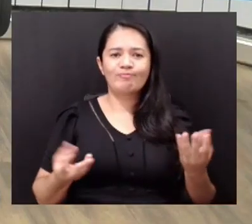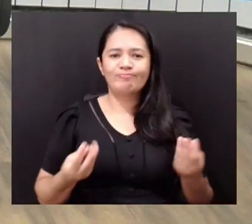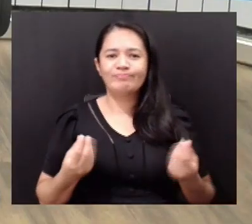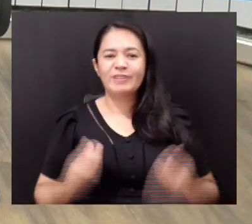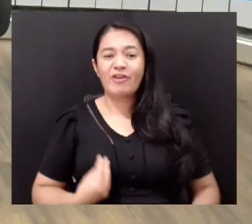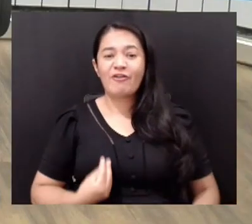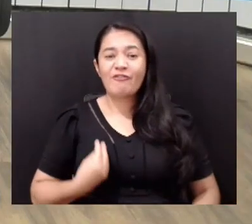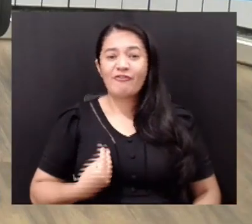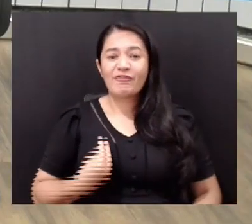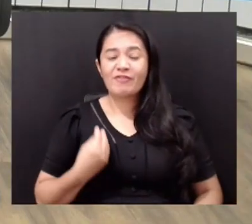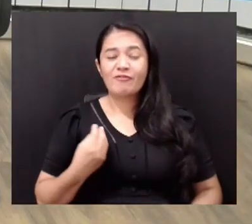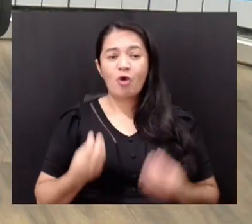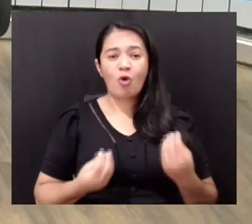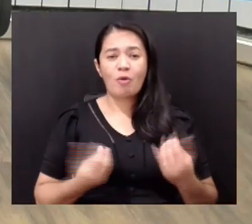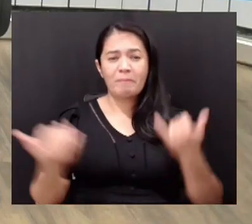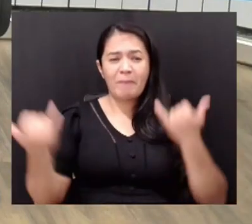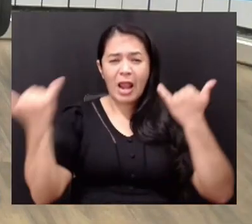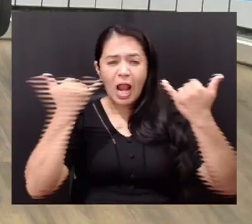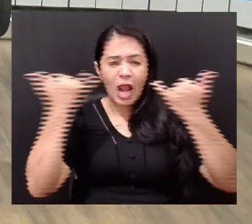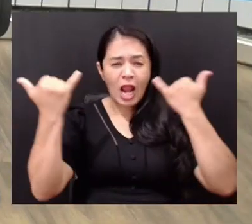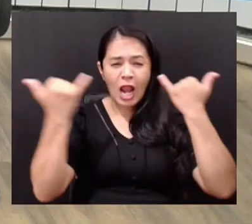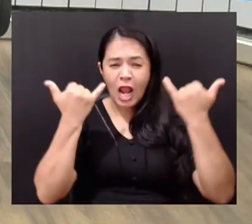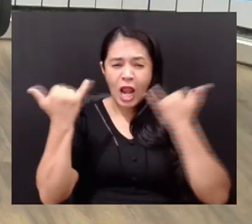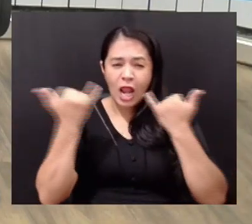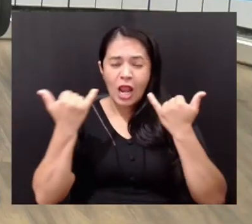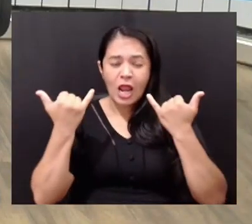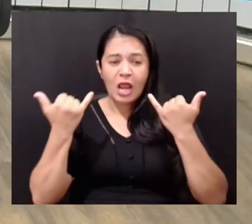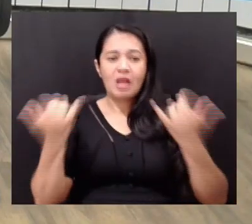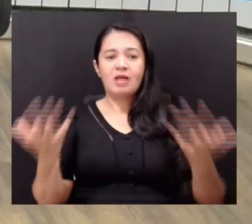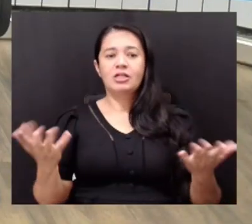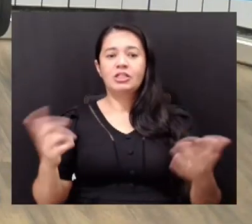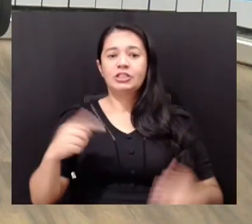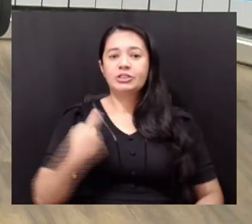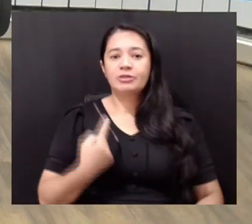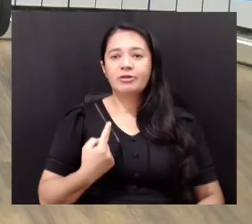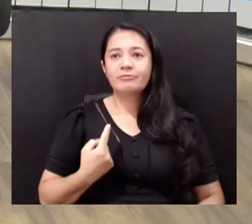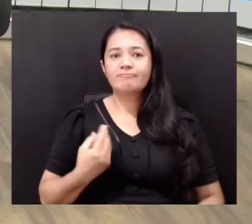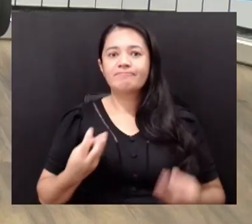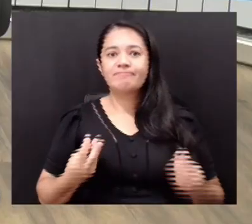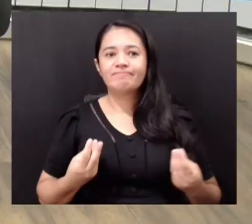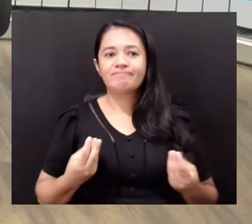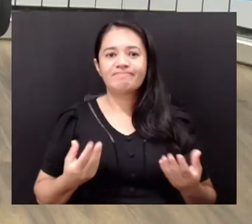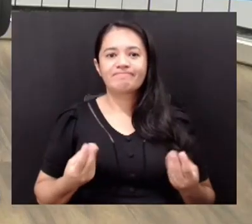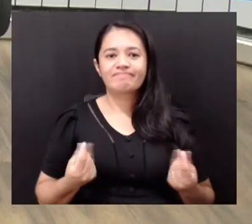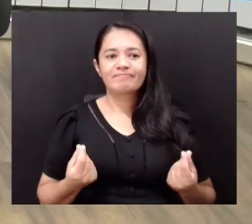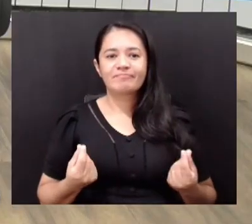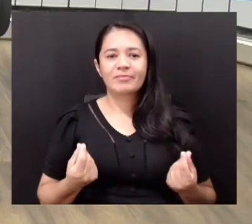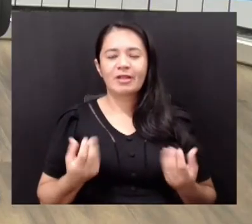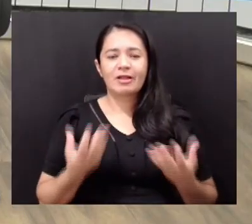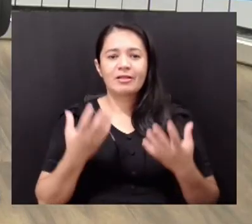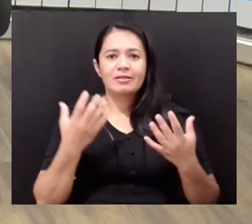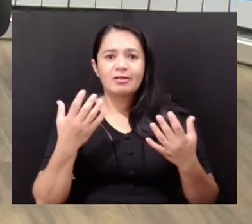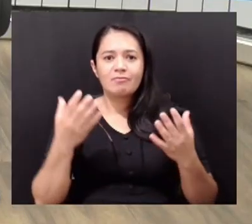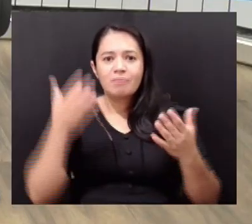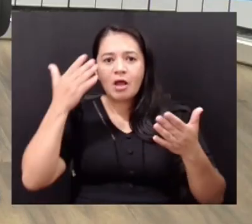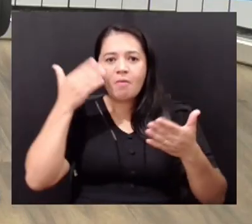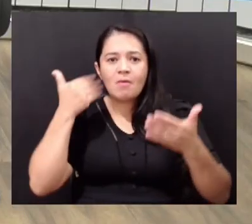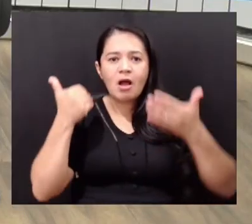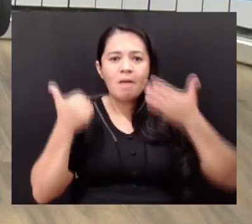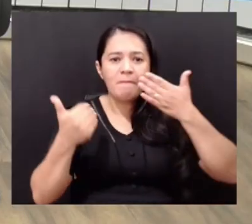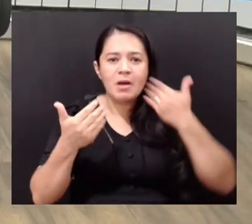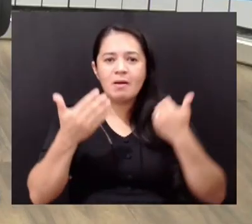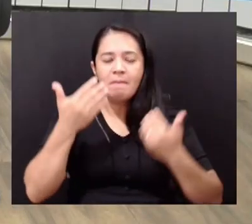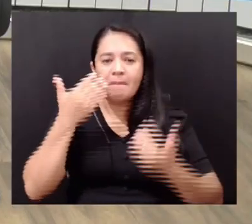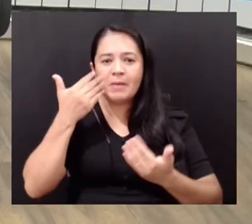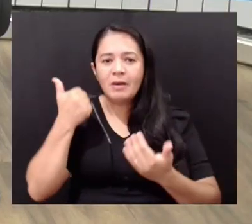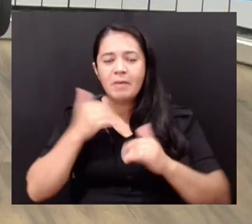de informações, onde a Sim. gente acaba, mesmo sem querer, recebendo e mandando informações do nosso trabalho,